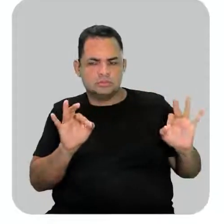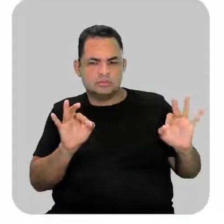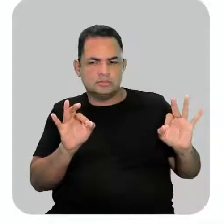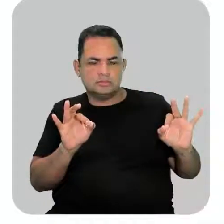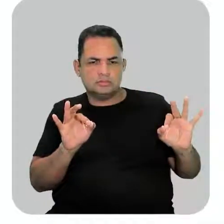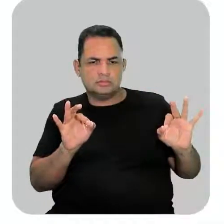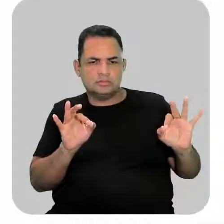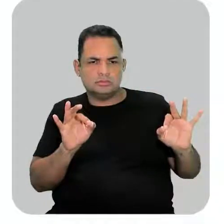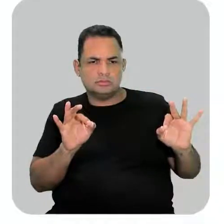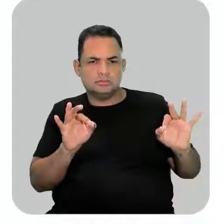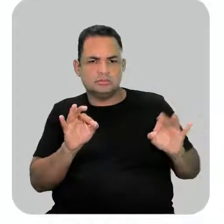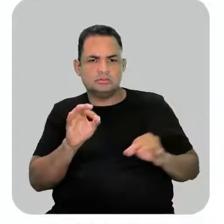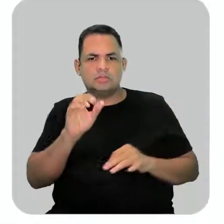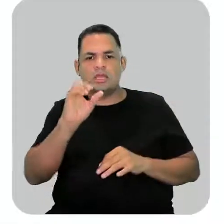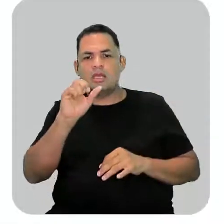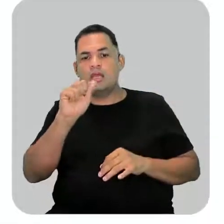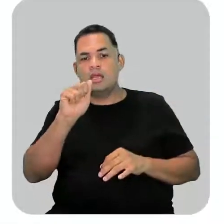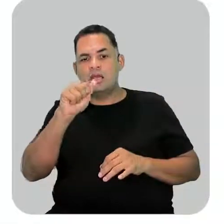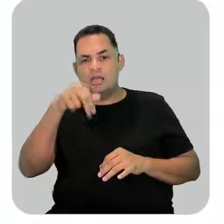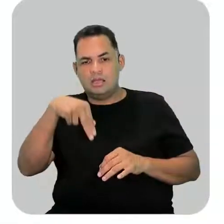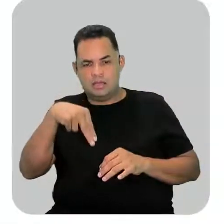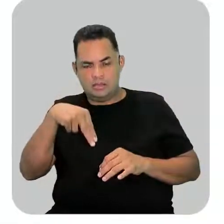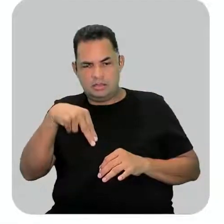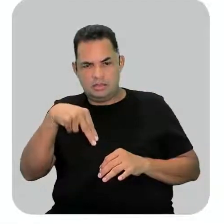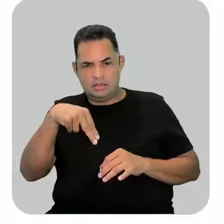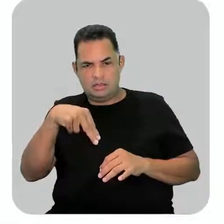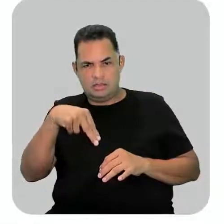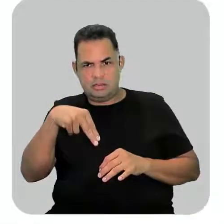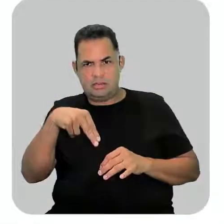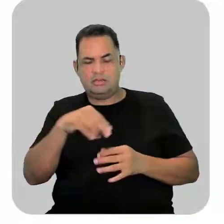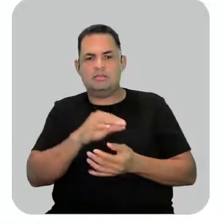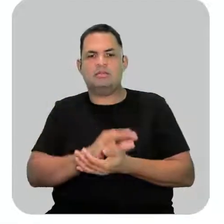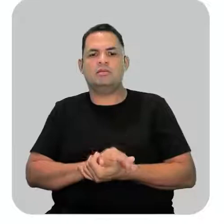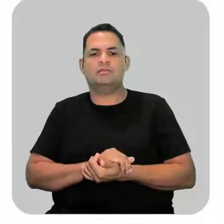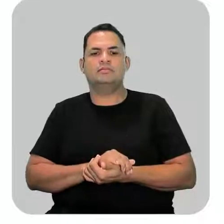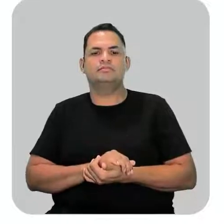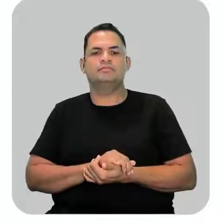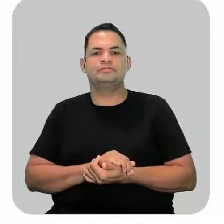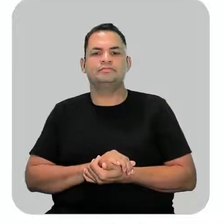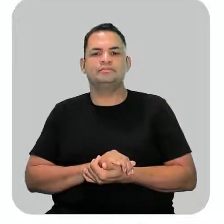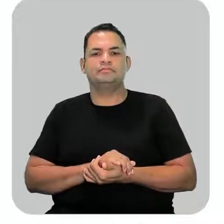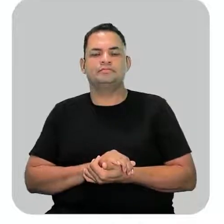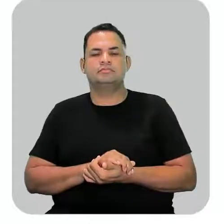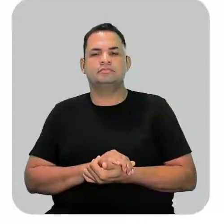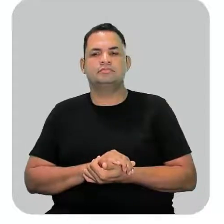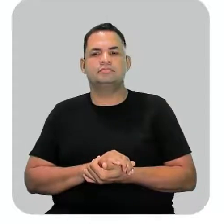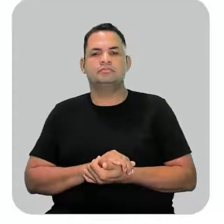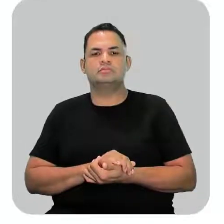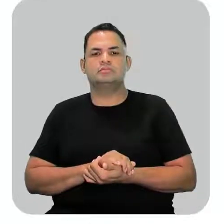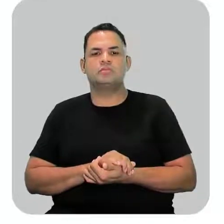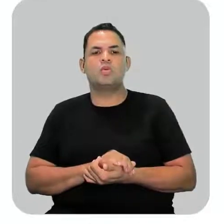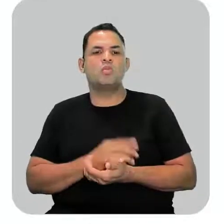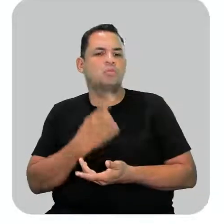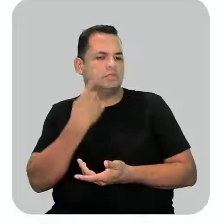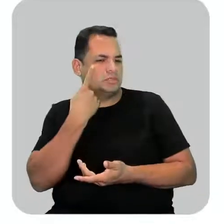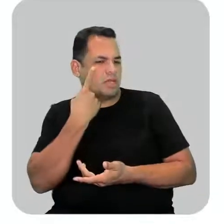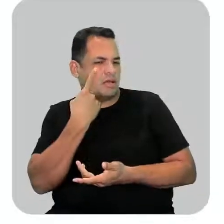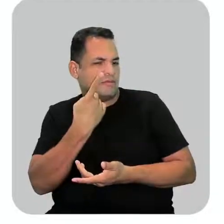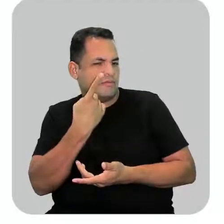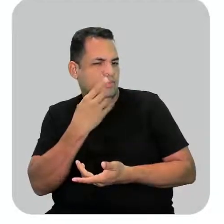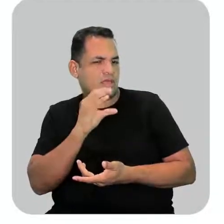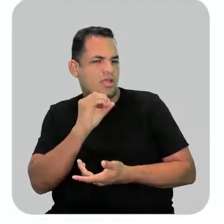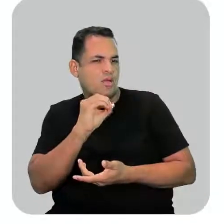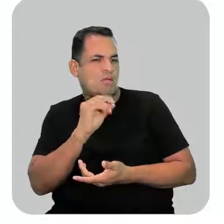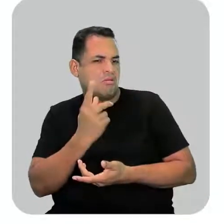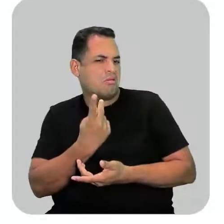vai ser an. O infixo para ligação simples é an. Como eu já identifiquei aqui a hidroxila